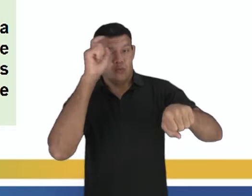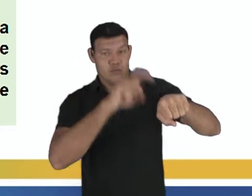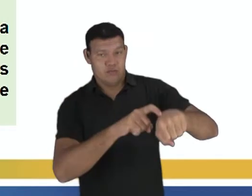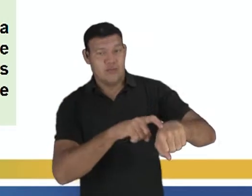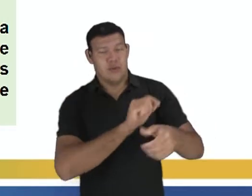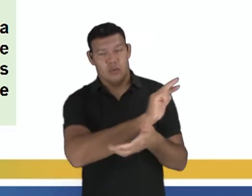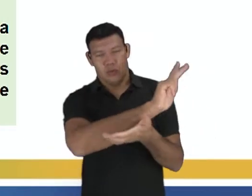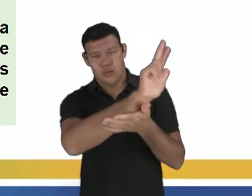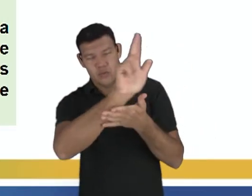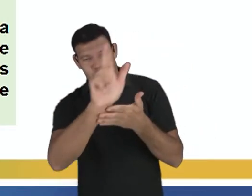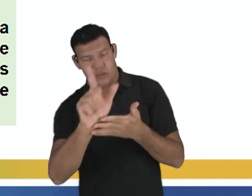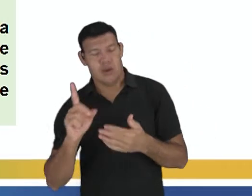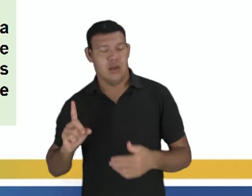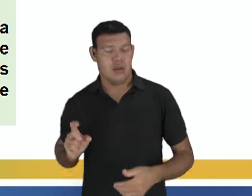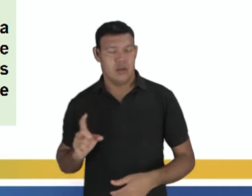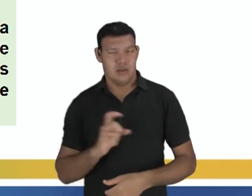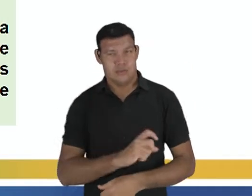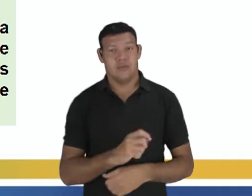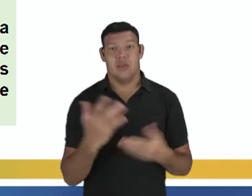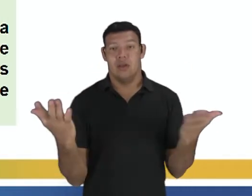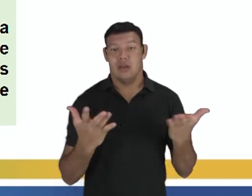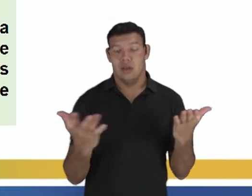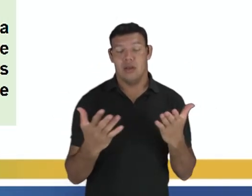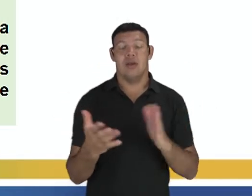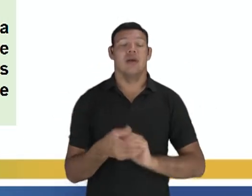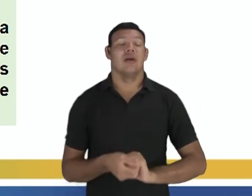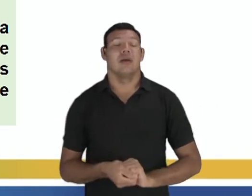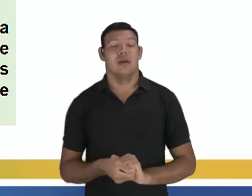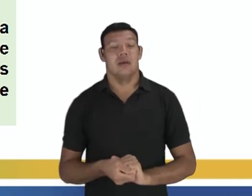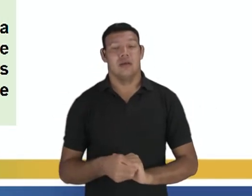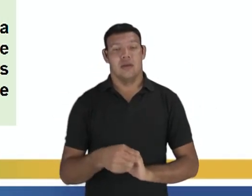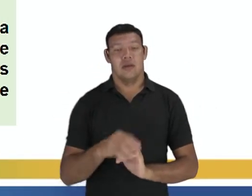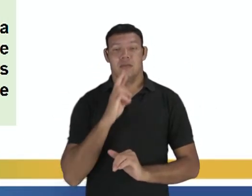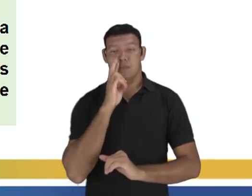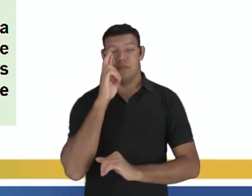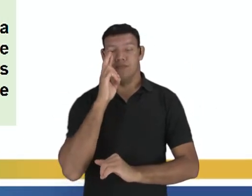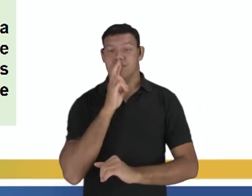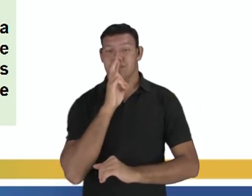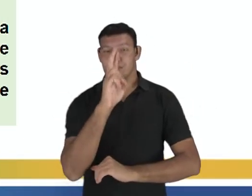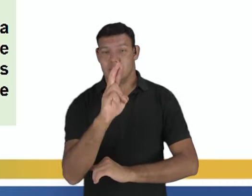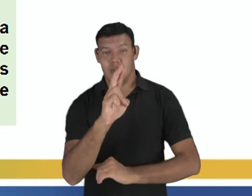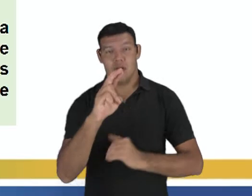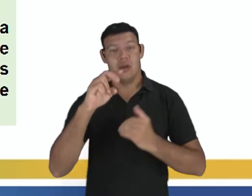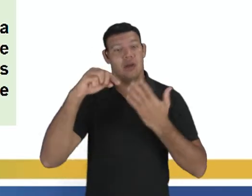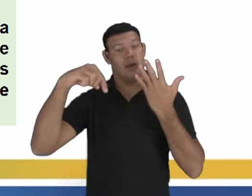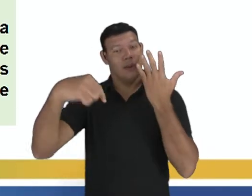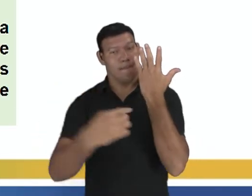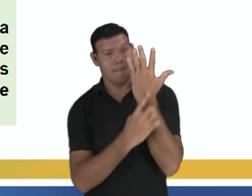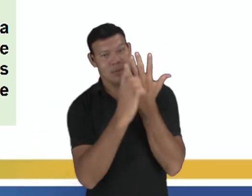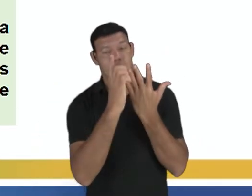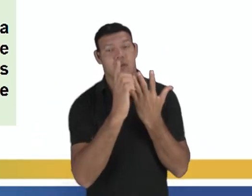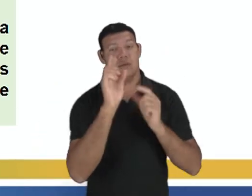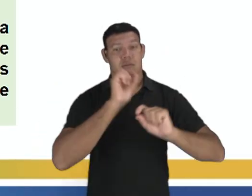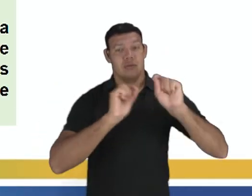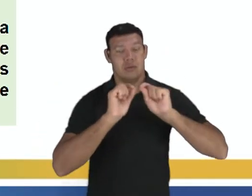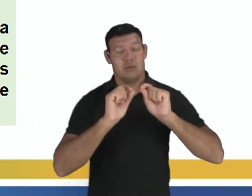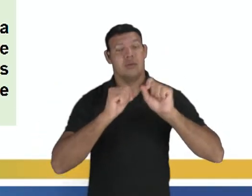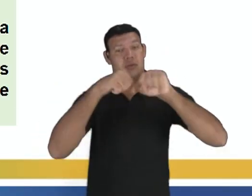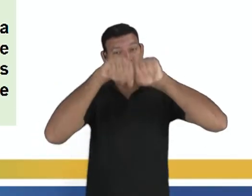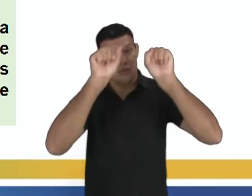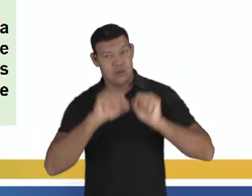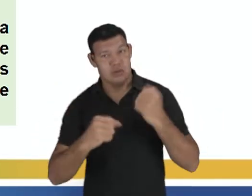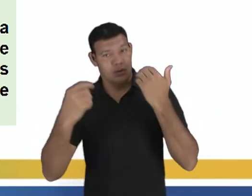vamos entender, o que é a resposta imune, tá bom? Acompanhe comigo na telinha. Primeiramente, o sistema imunológico ele é um sistema que